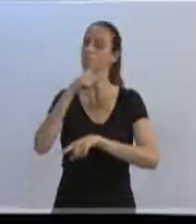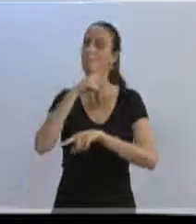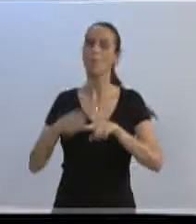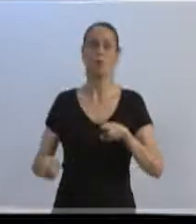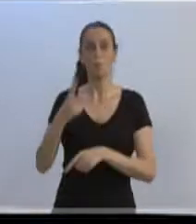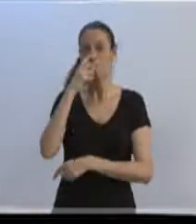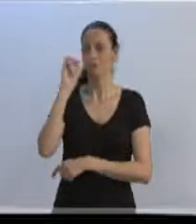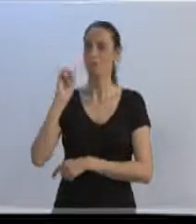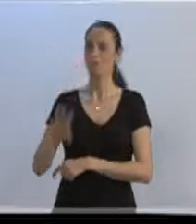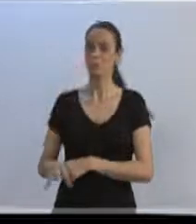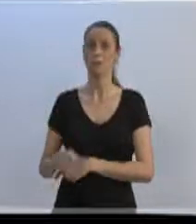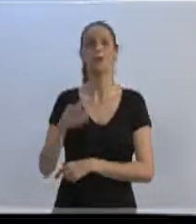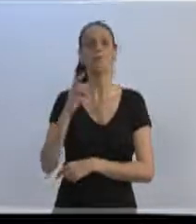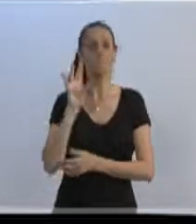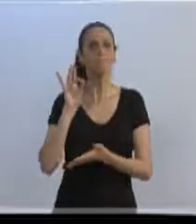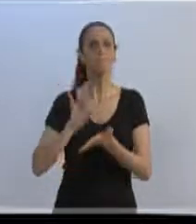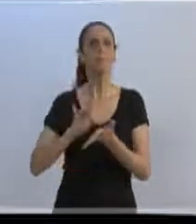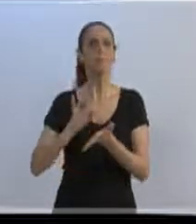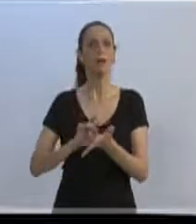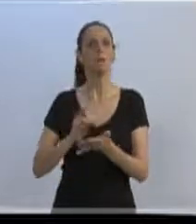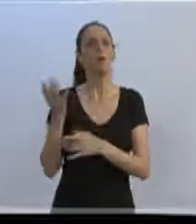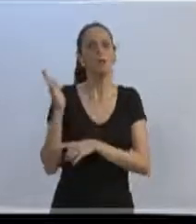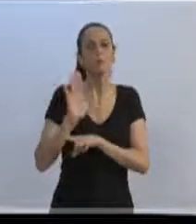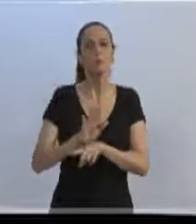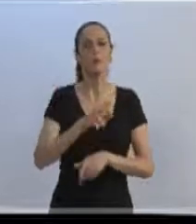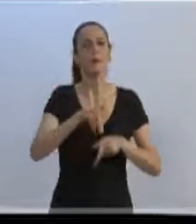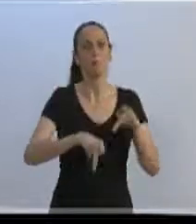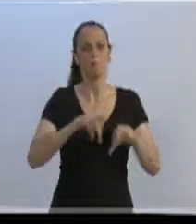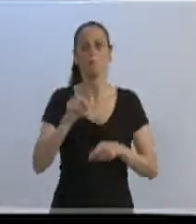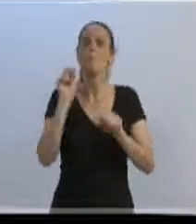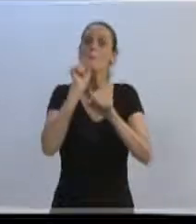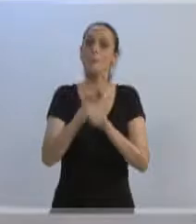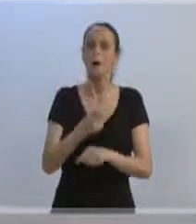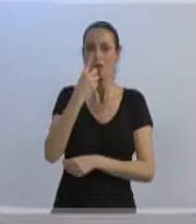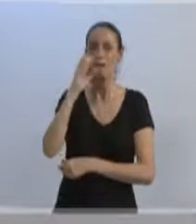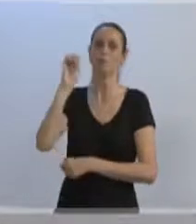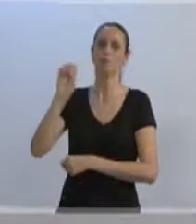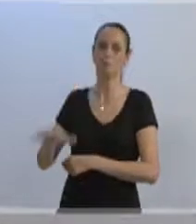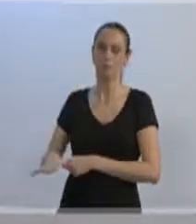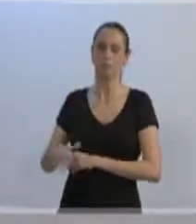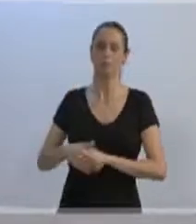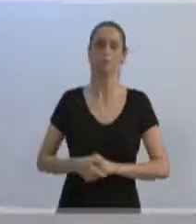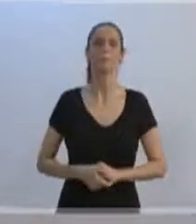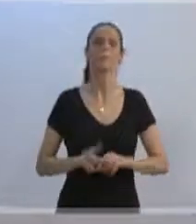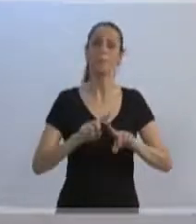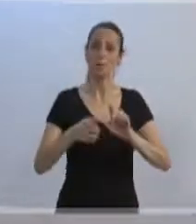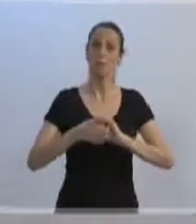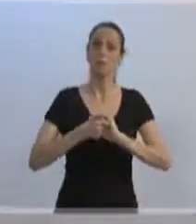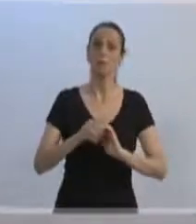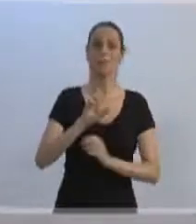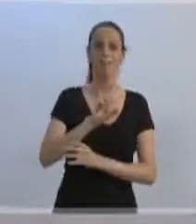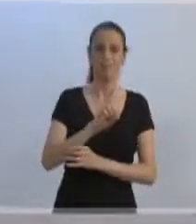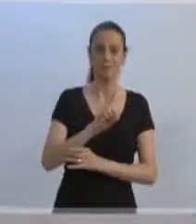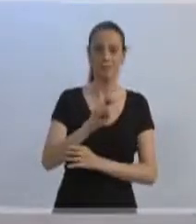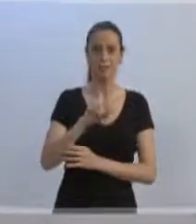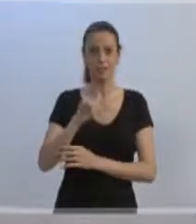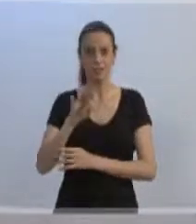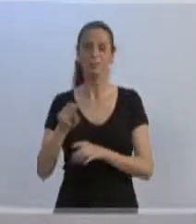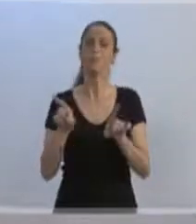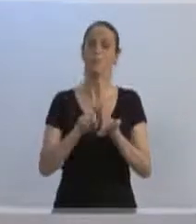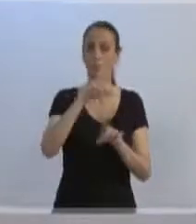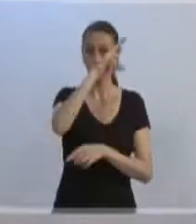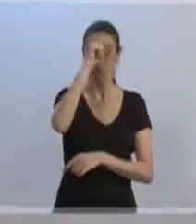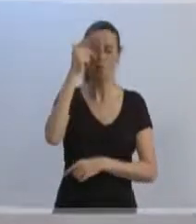ver se consegue coibir a população de não jogar lixo naquele local mas parabéns ao delito parabéns executivo que